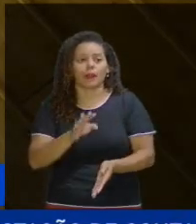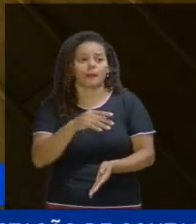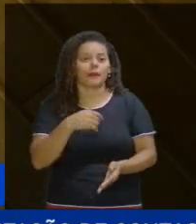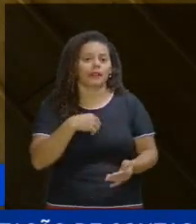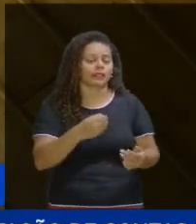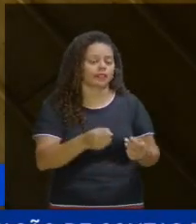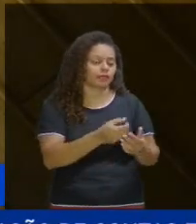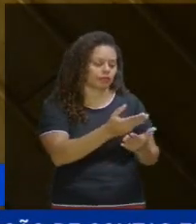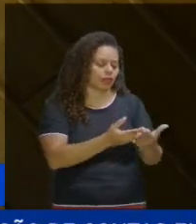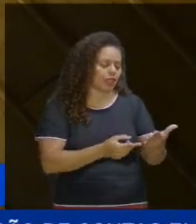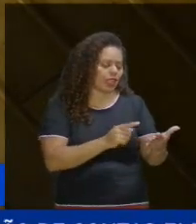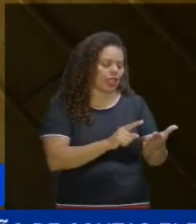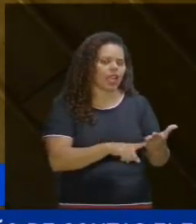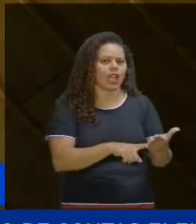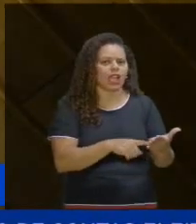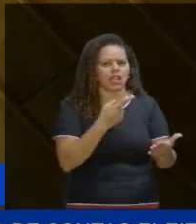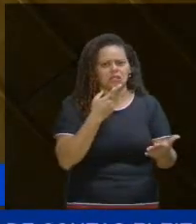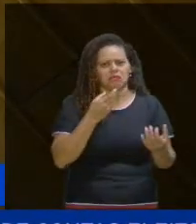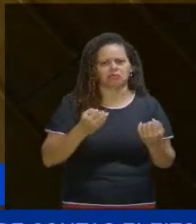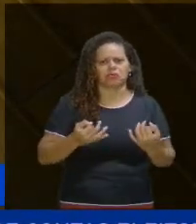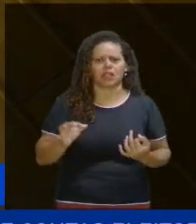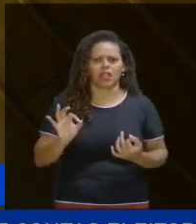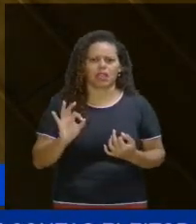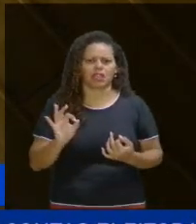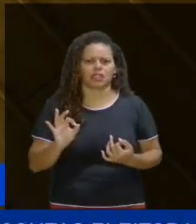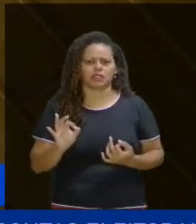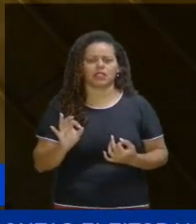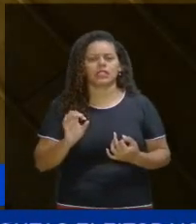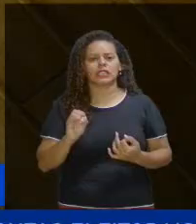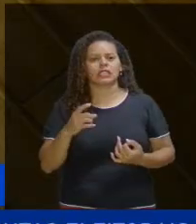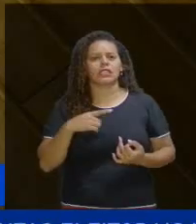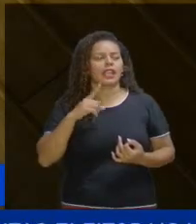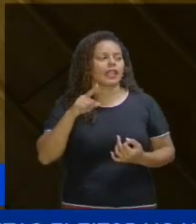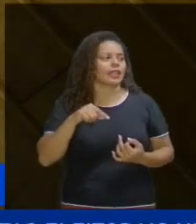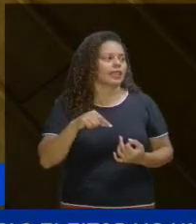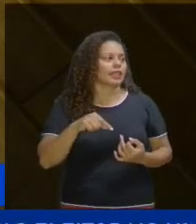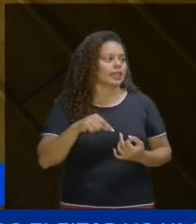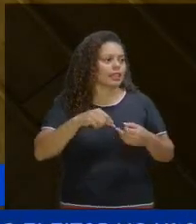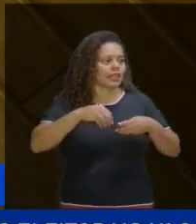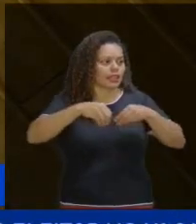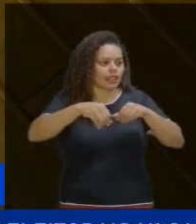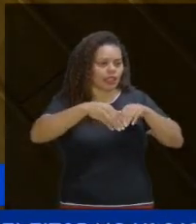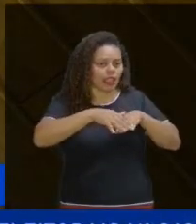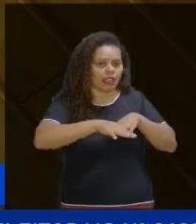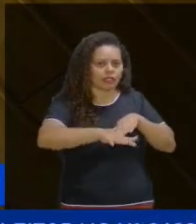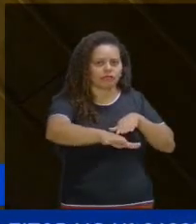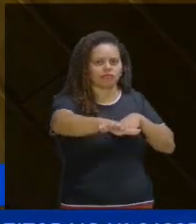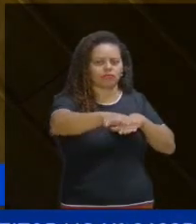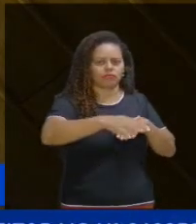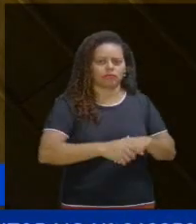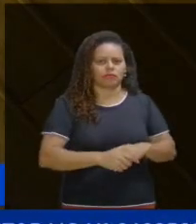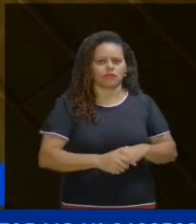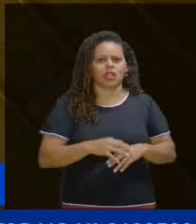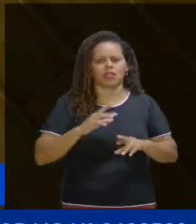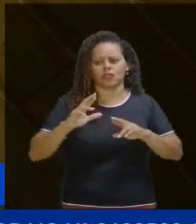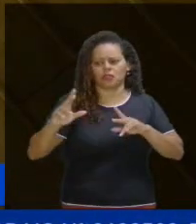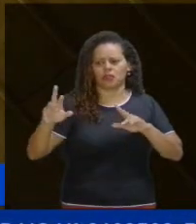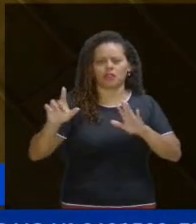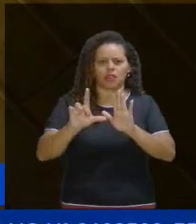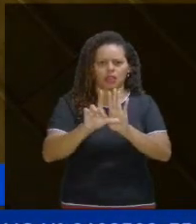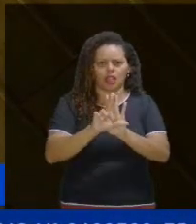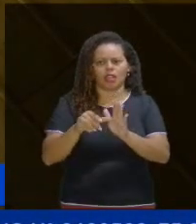seria um motor autoterrestre. O terrestre que você fala, que a legislação permite, tem essa diferença